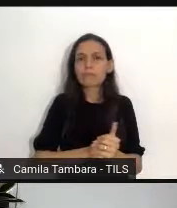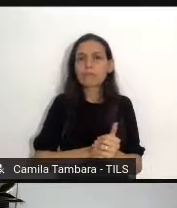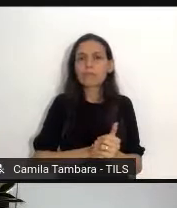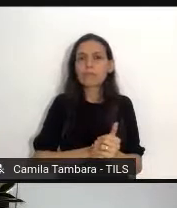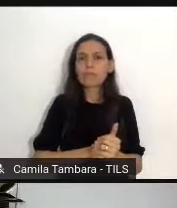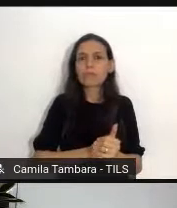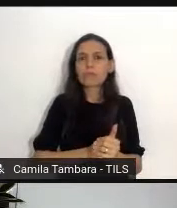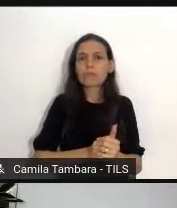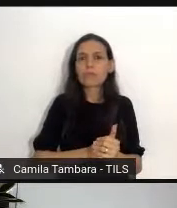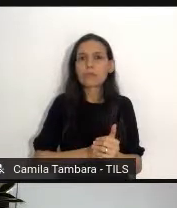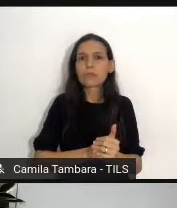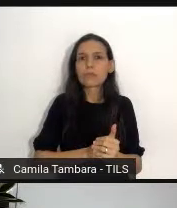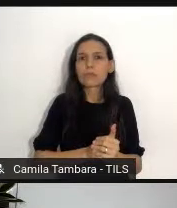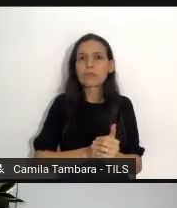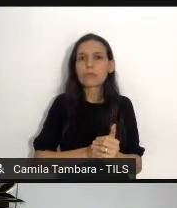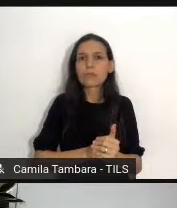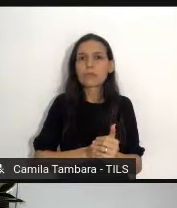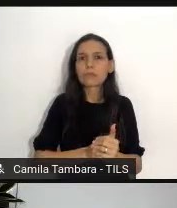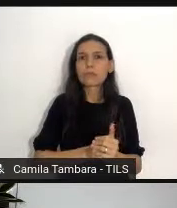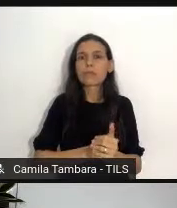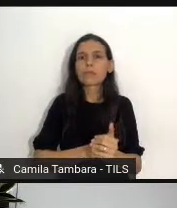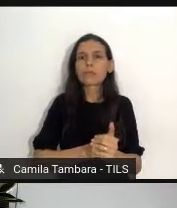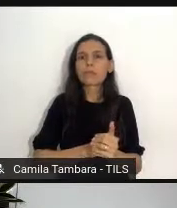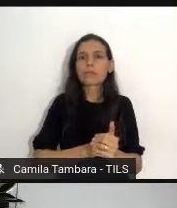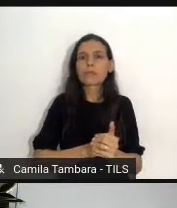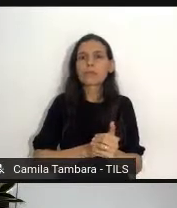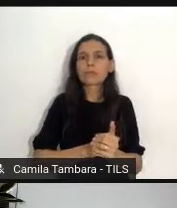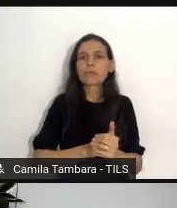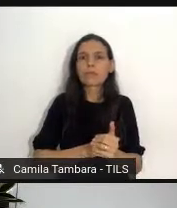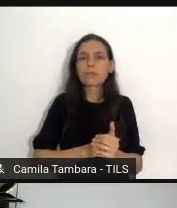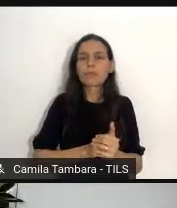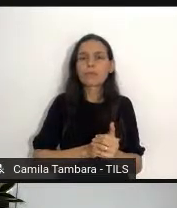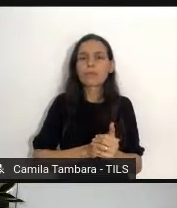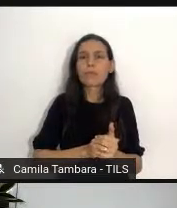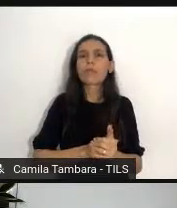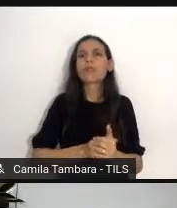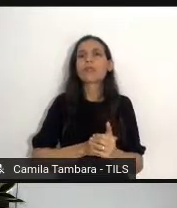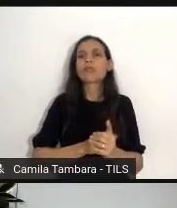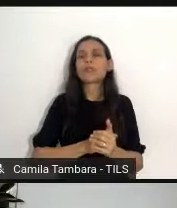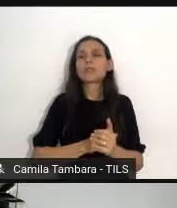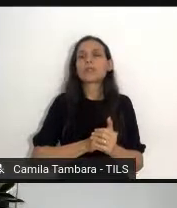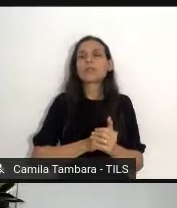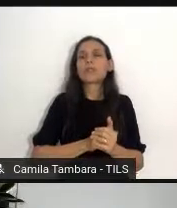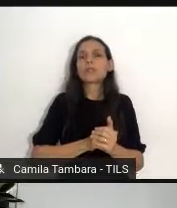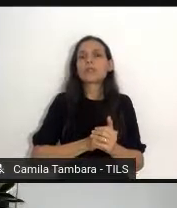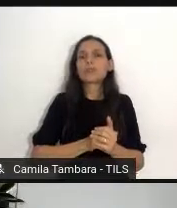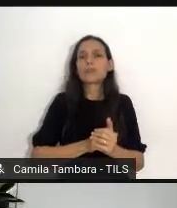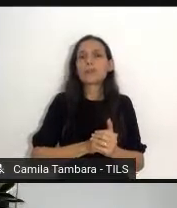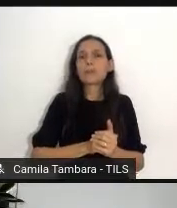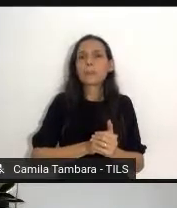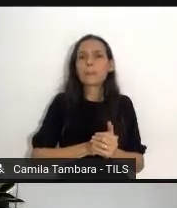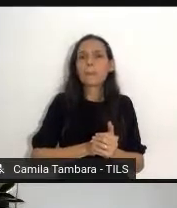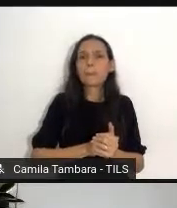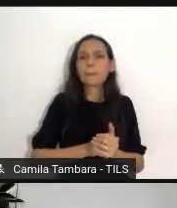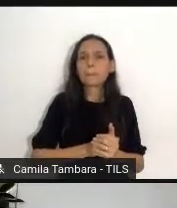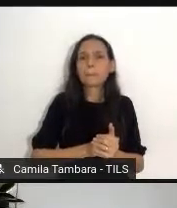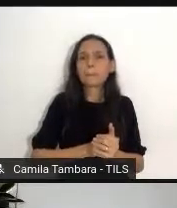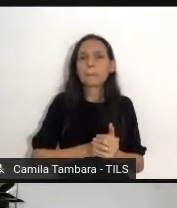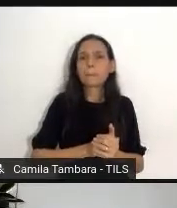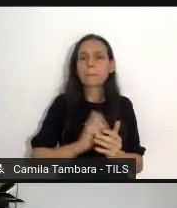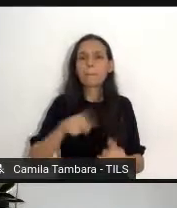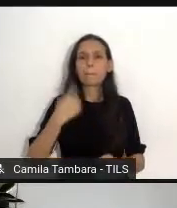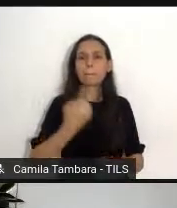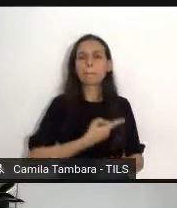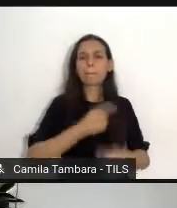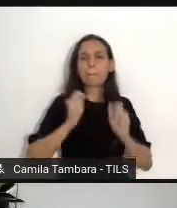o nosso né, equipe, eles não desanimam, são todas motivas, né, para que nós possamos